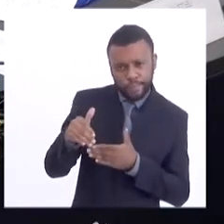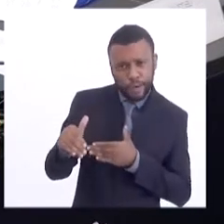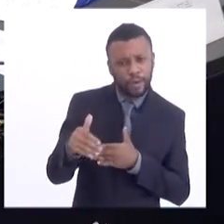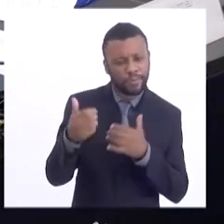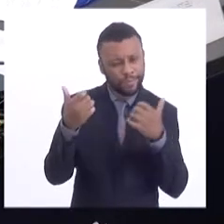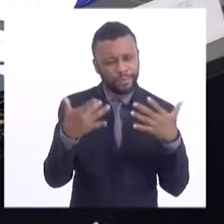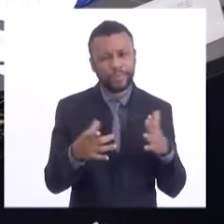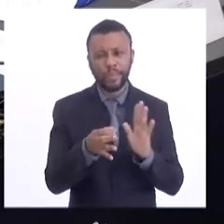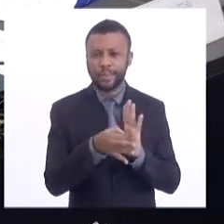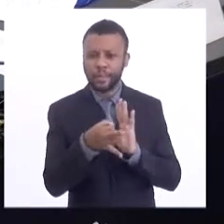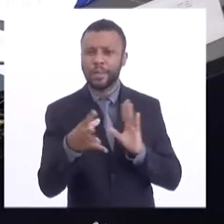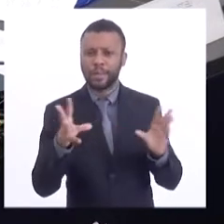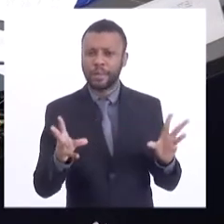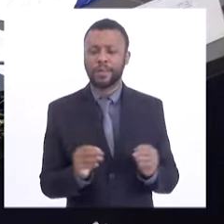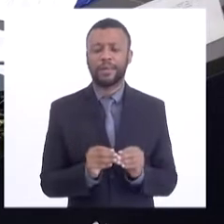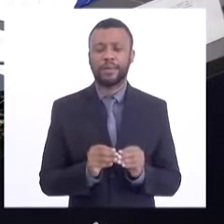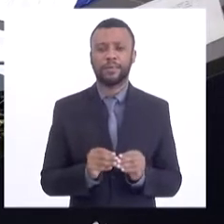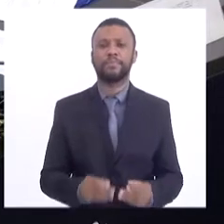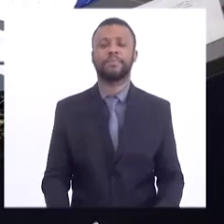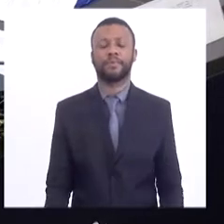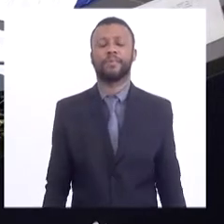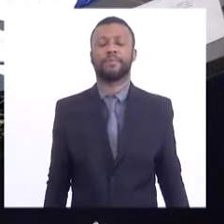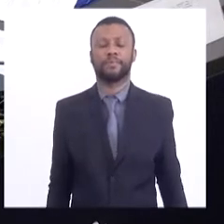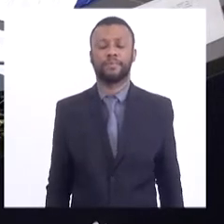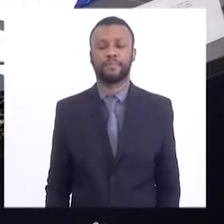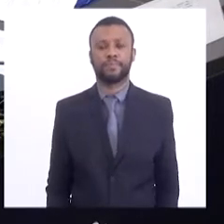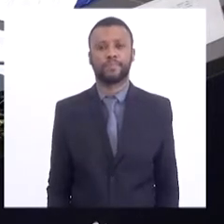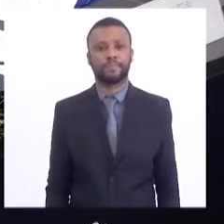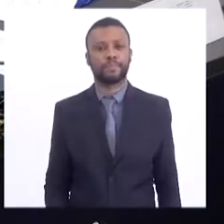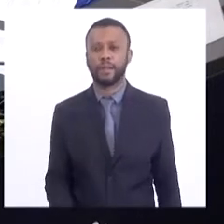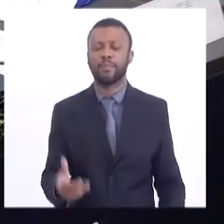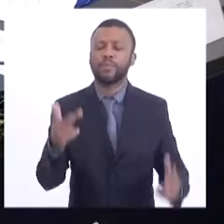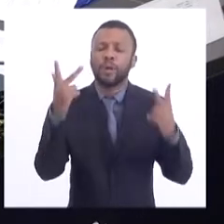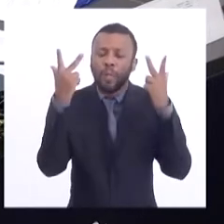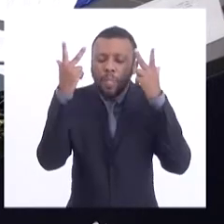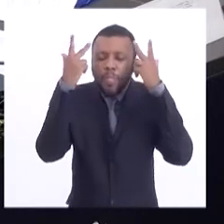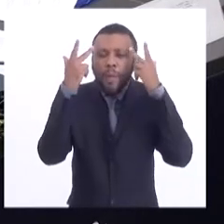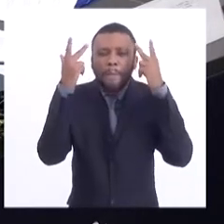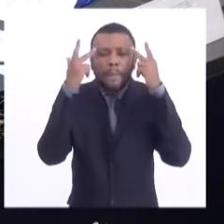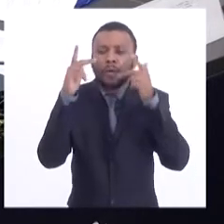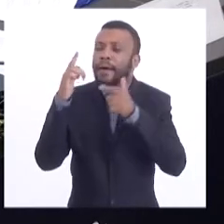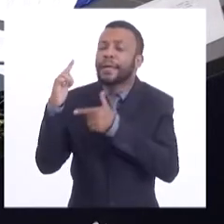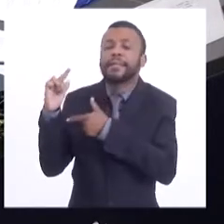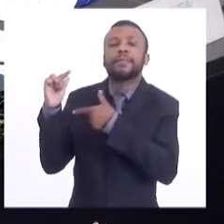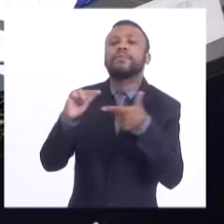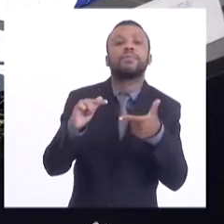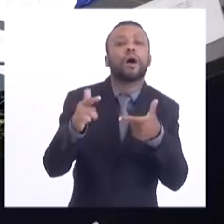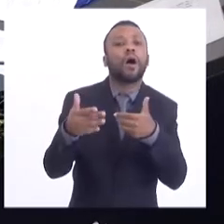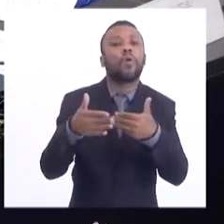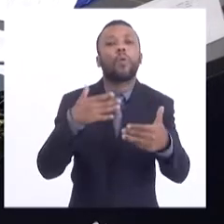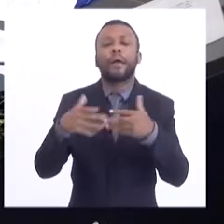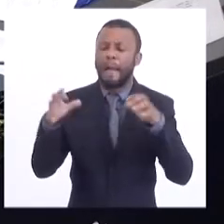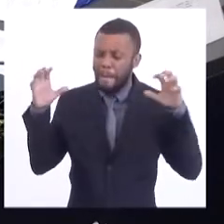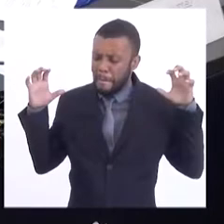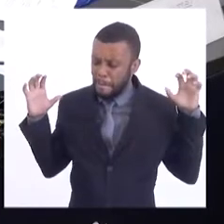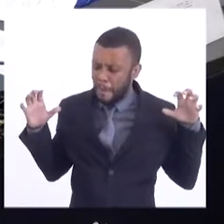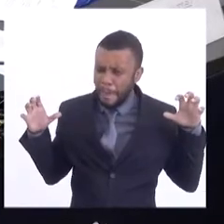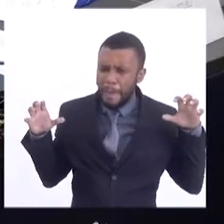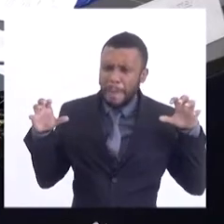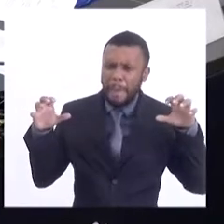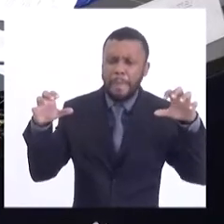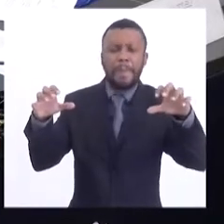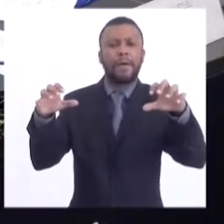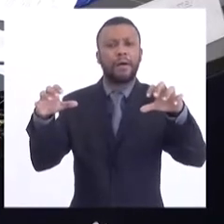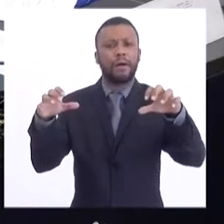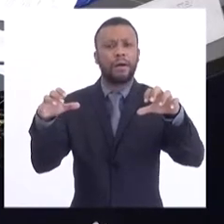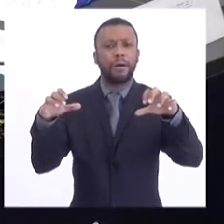visão só de sugestão e é Tradicional em qualquer chuva de mais forte não o